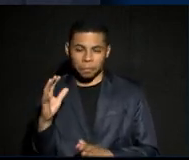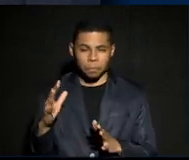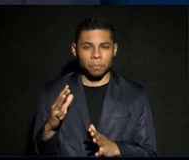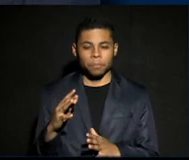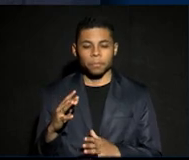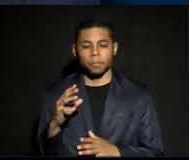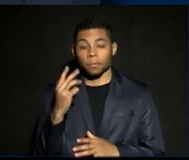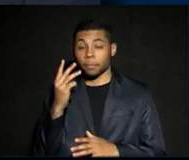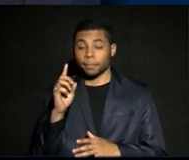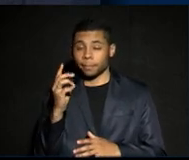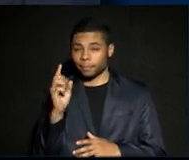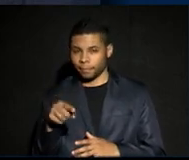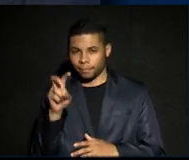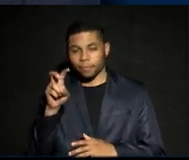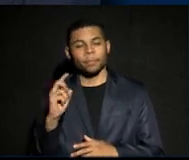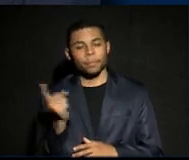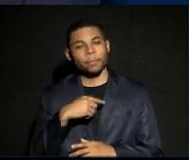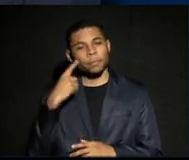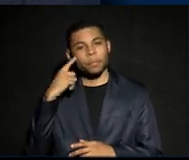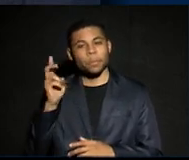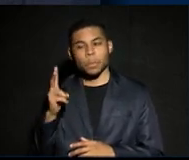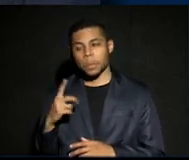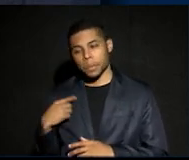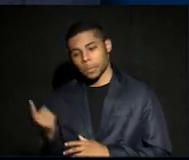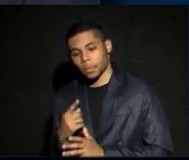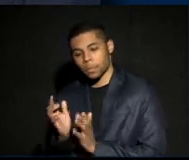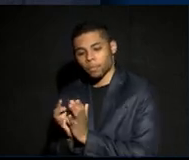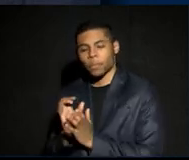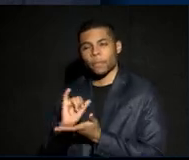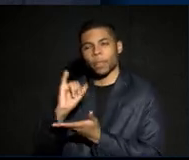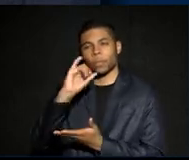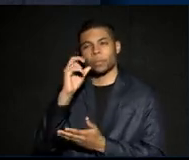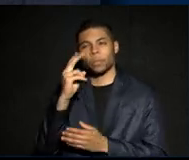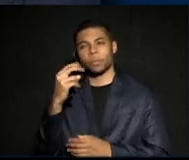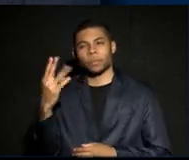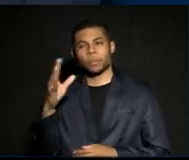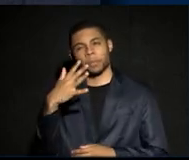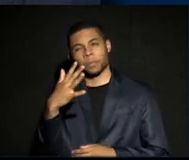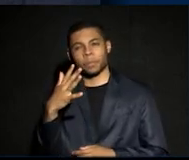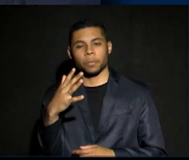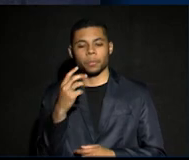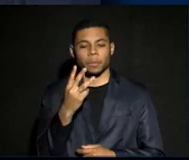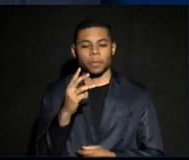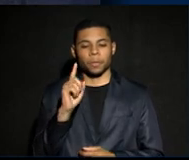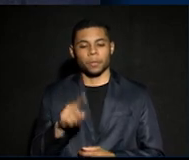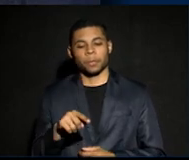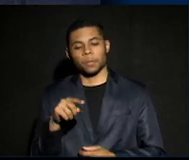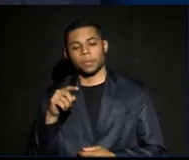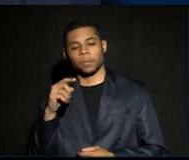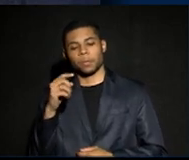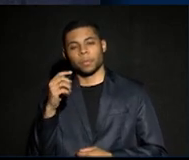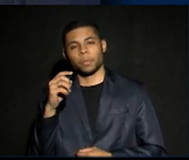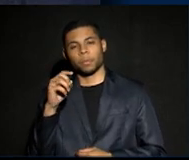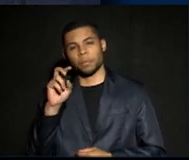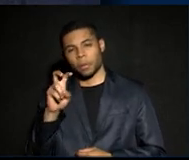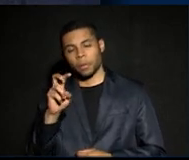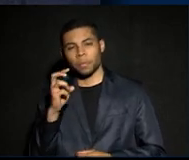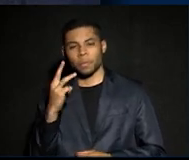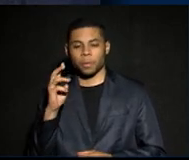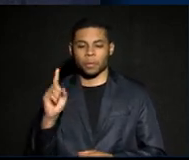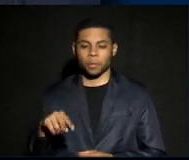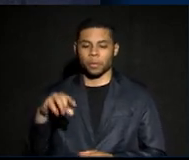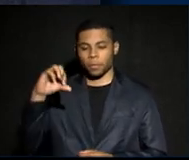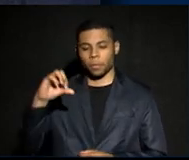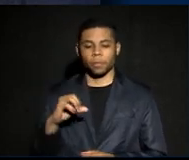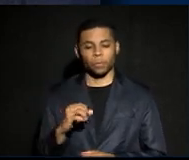experiente acho que na minha equipe a expectativa de inflação e 2024 tá mais ou menos entre três e meio 3.911